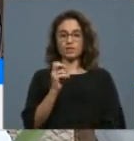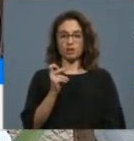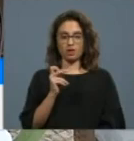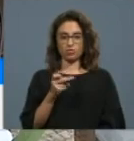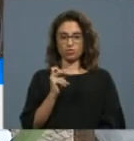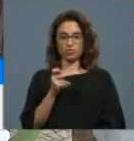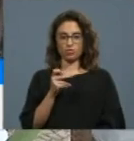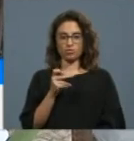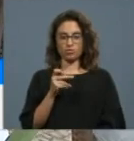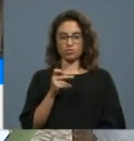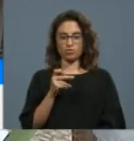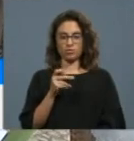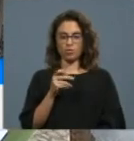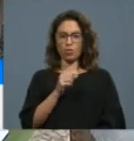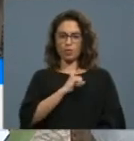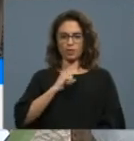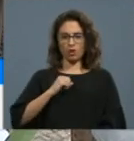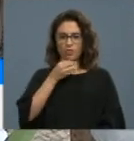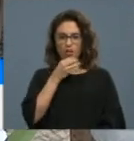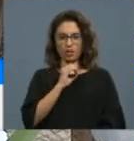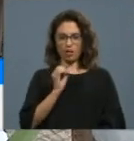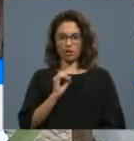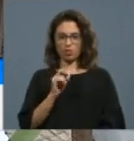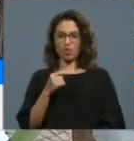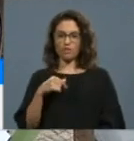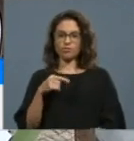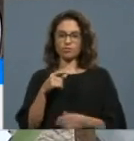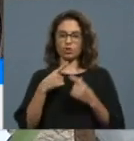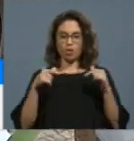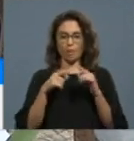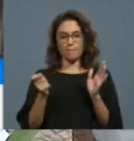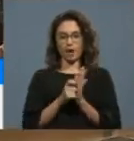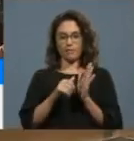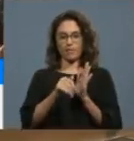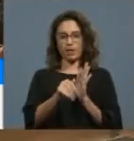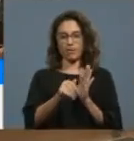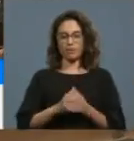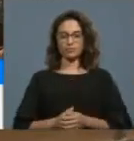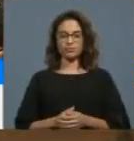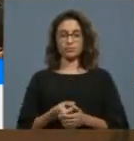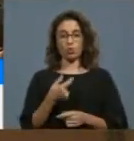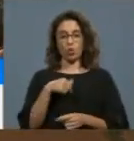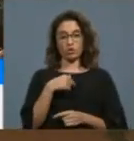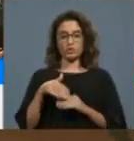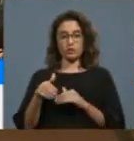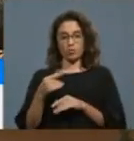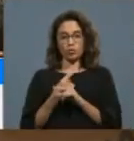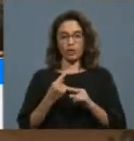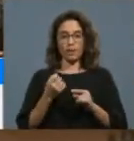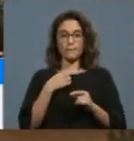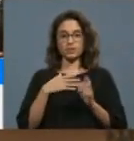anos. O patrão ainda não falou? Não, tá, vai marcar reunião para breve. Vamos sair, não é? Porque a empresa vai ter que sair